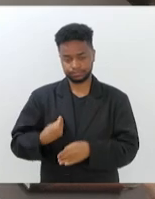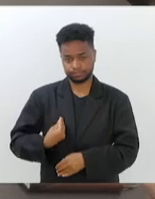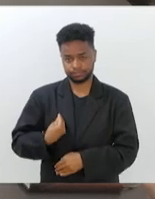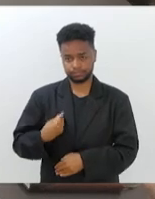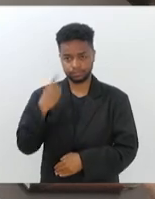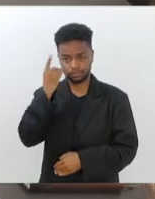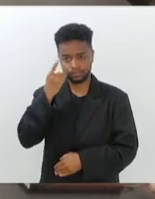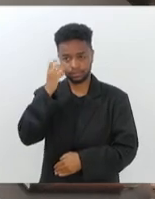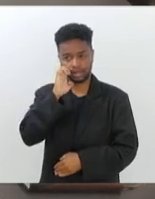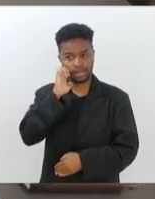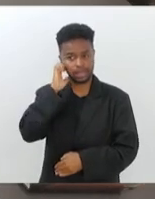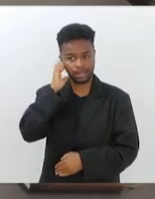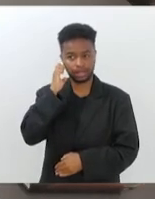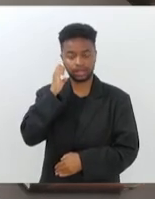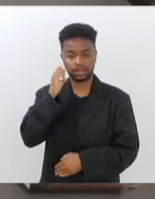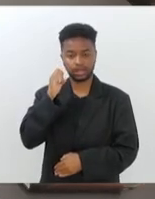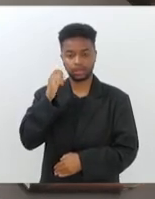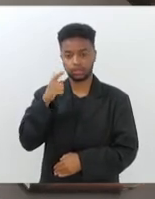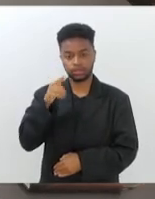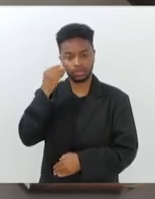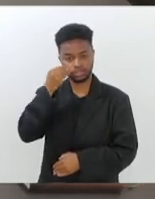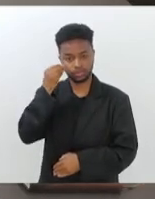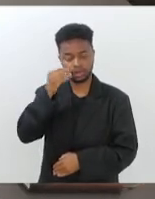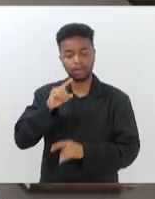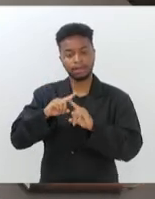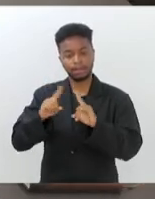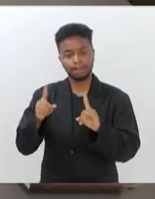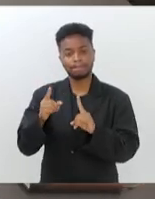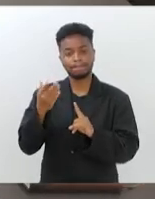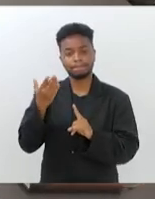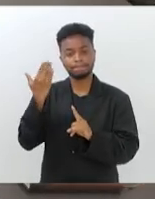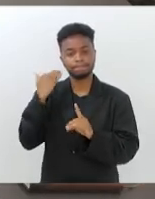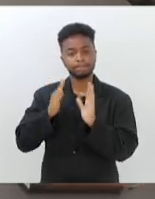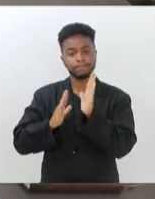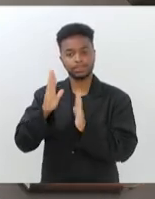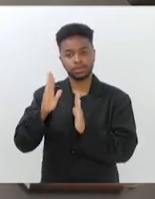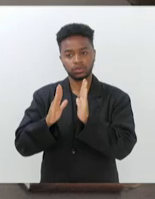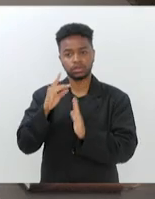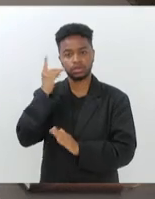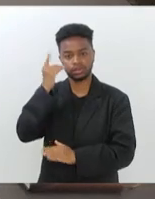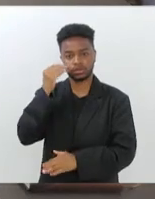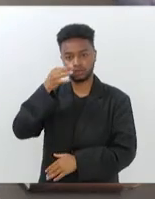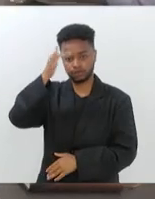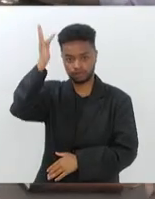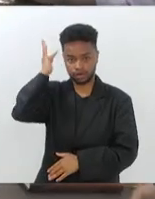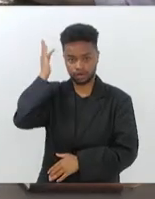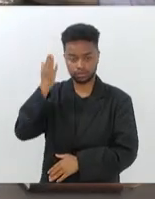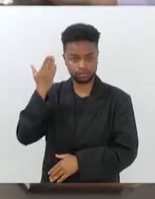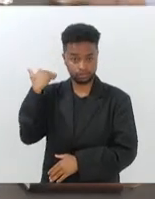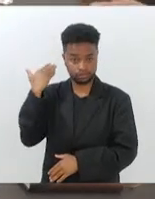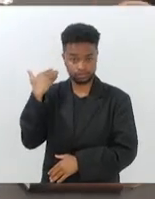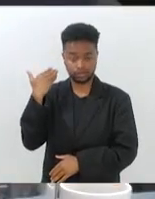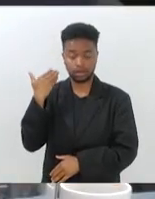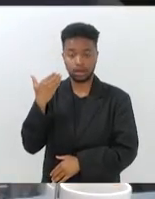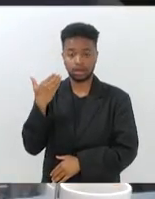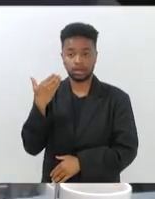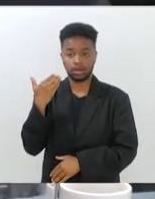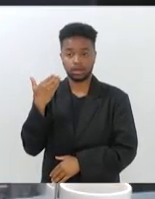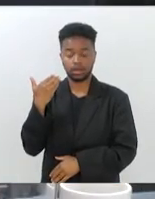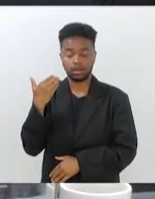Élica não vivenciou esse momento mas na legislatura Deputado Fred mas na legislatura anterior nós